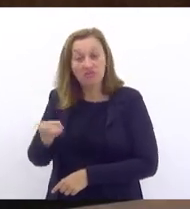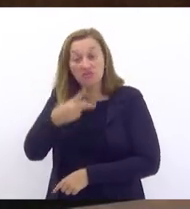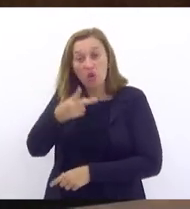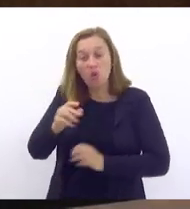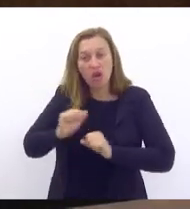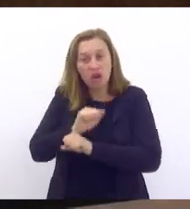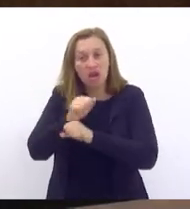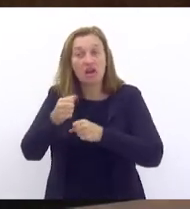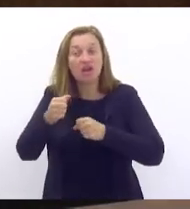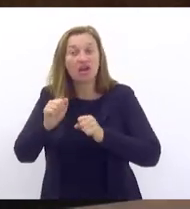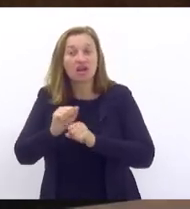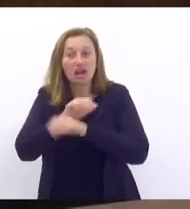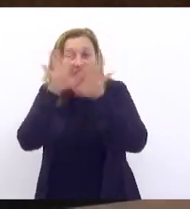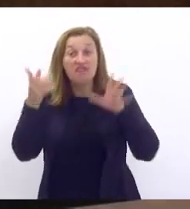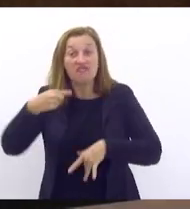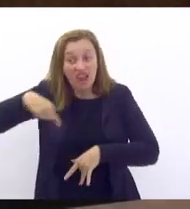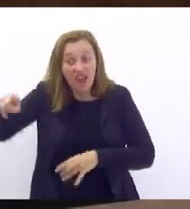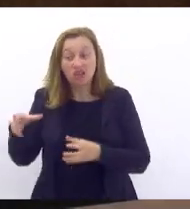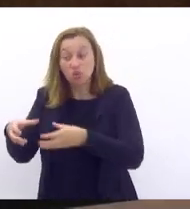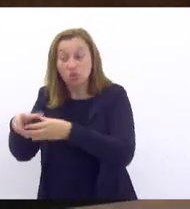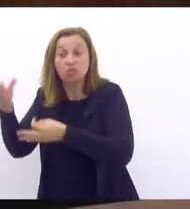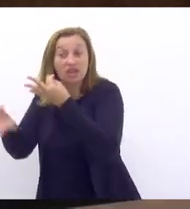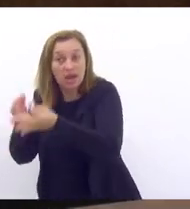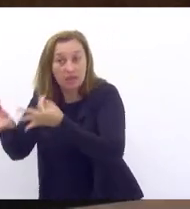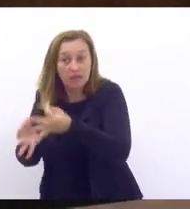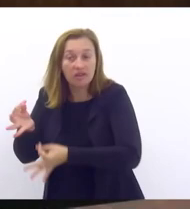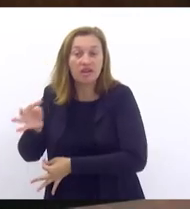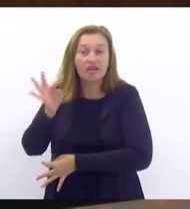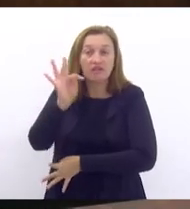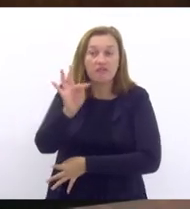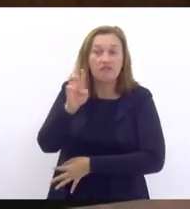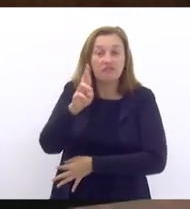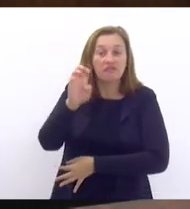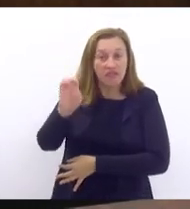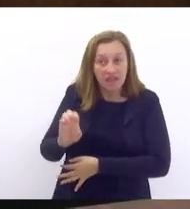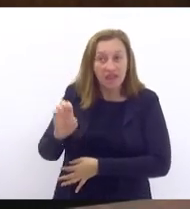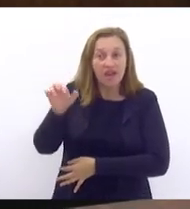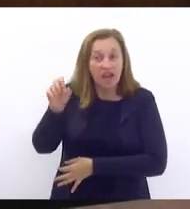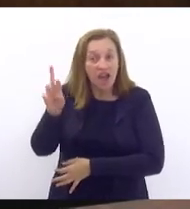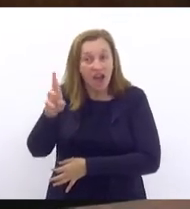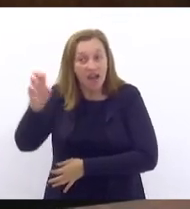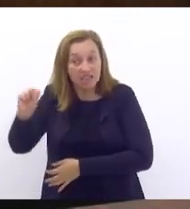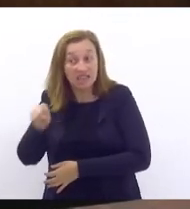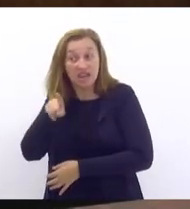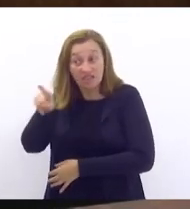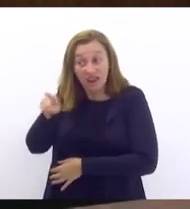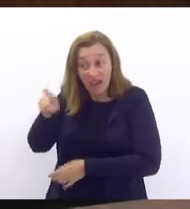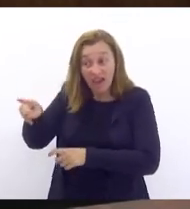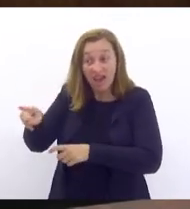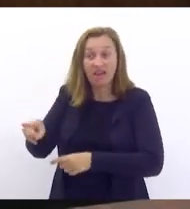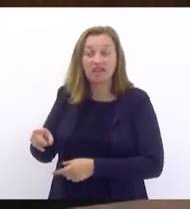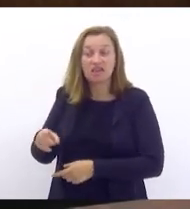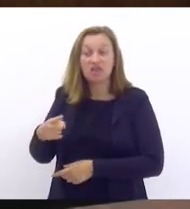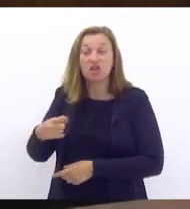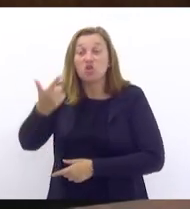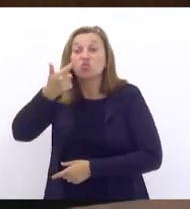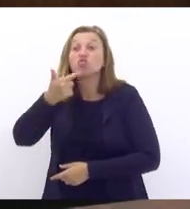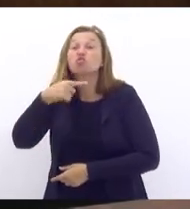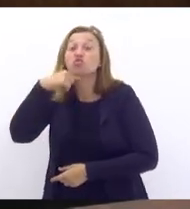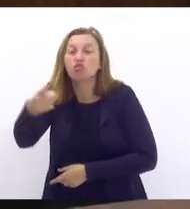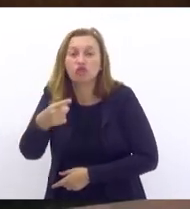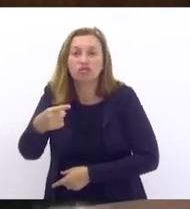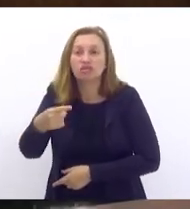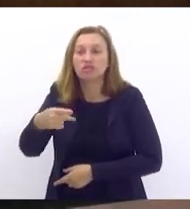clara. Vão lá na comunidade terapêutica do Frei Hans, na Fazenda de Esperança, e eu duvido que vocês vão repetir o que repetiram